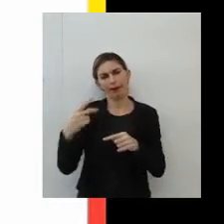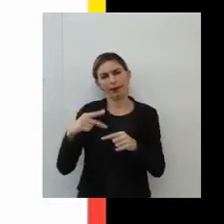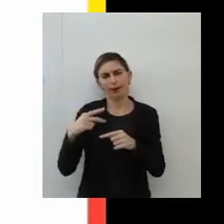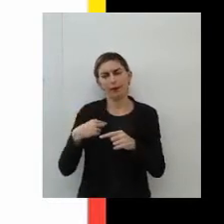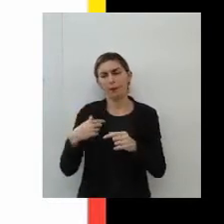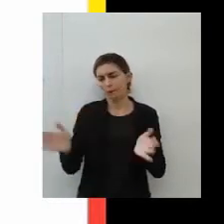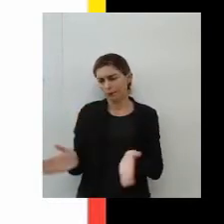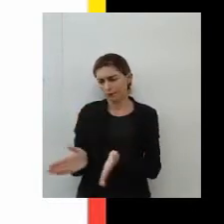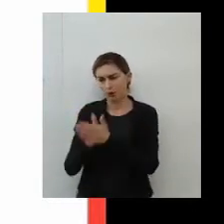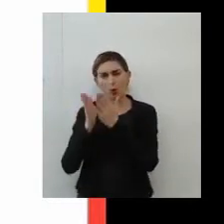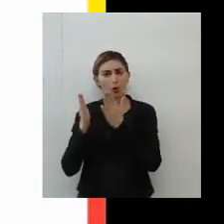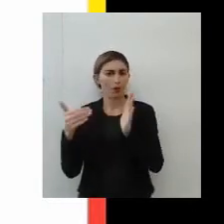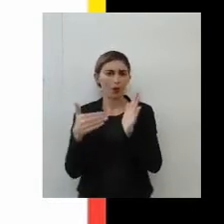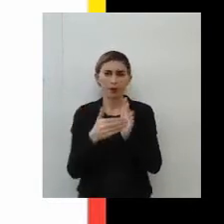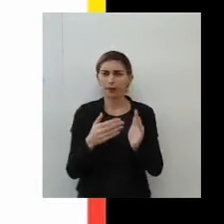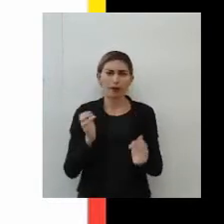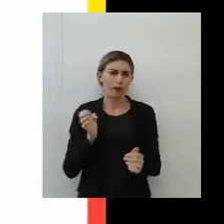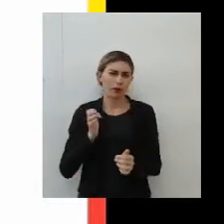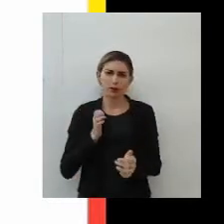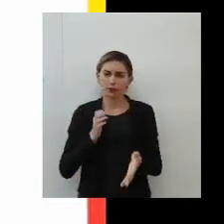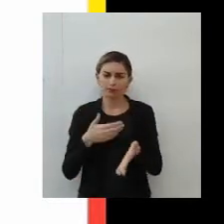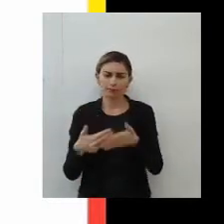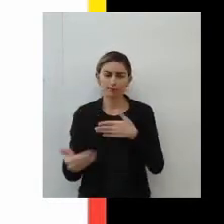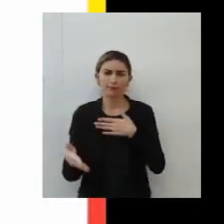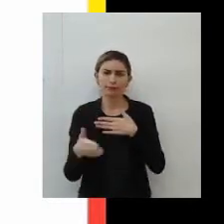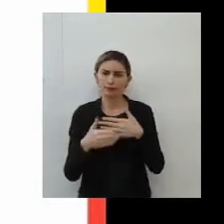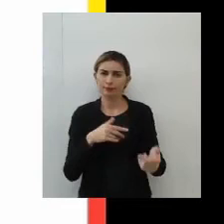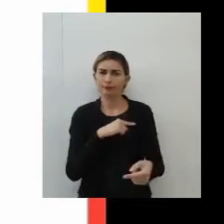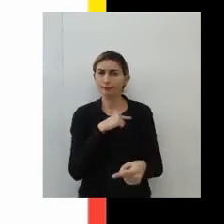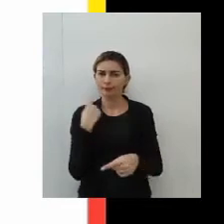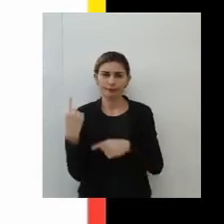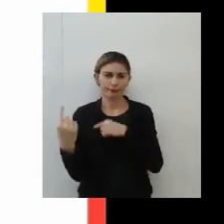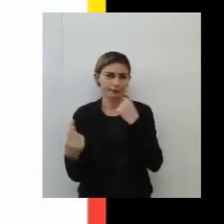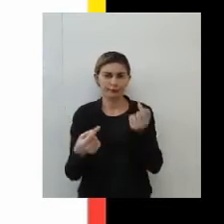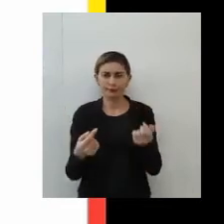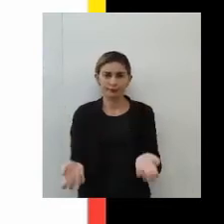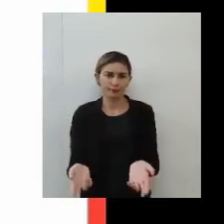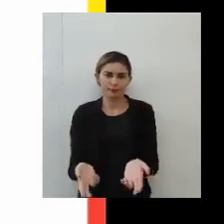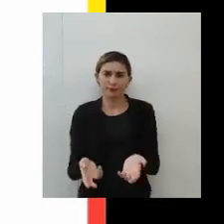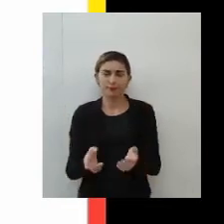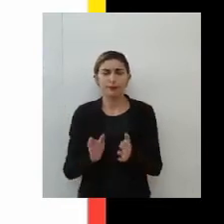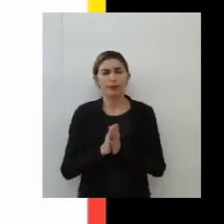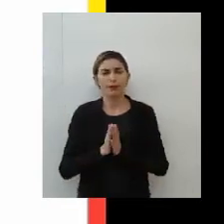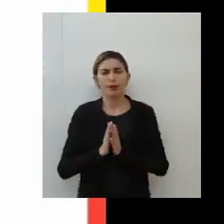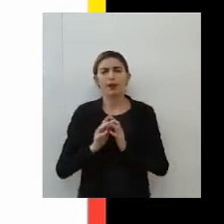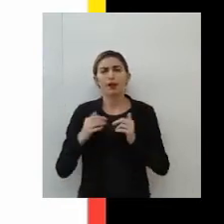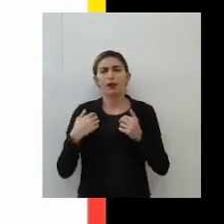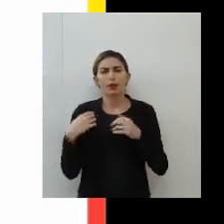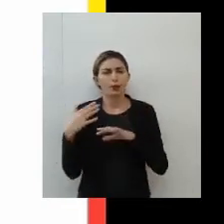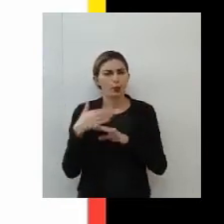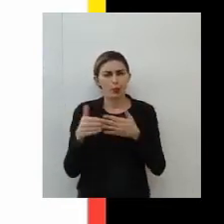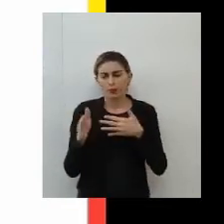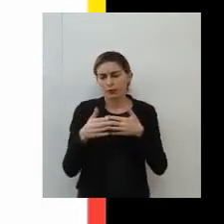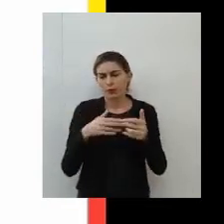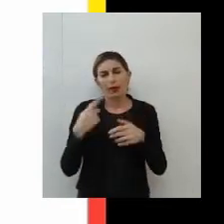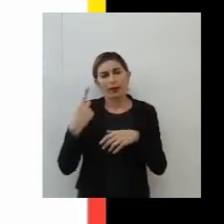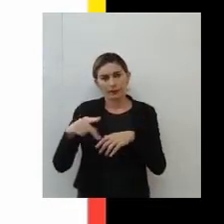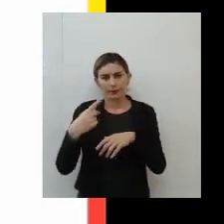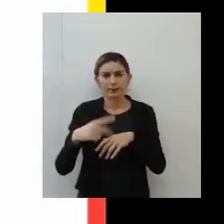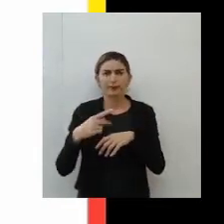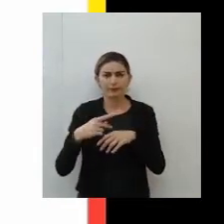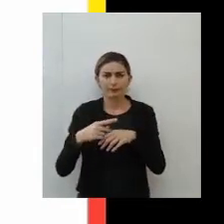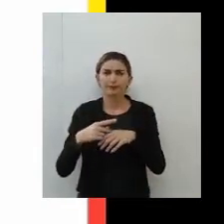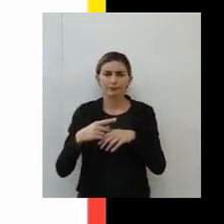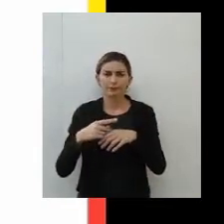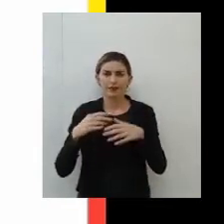mais pobre ao mais rico, desde o nobre ao camponês. Ela é altamente